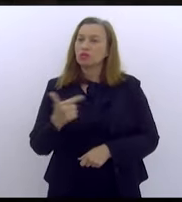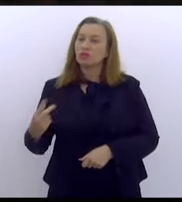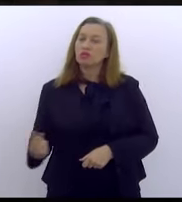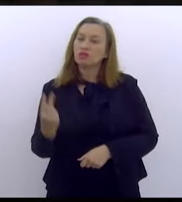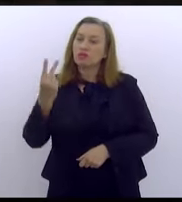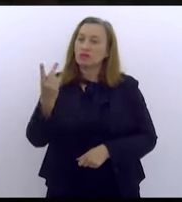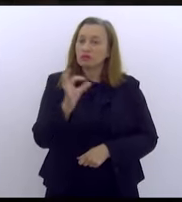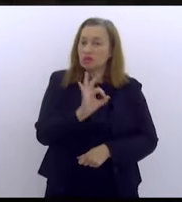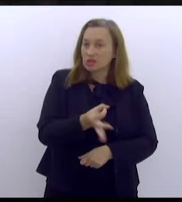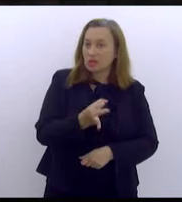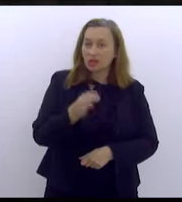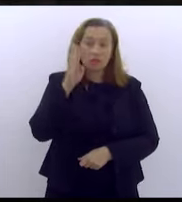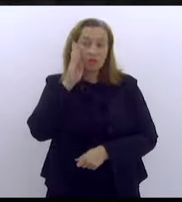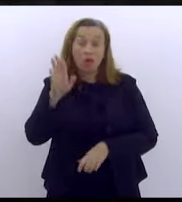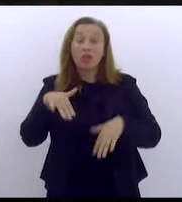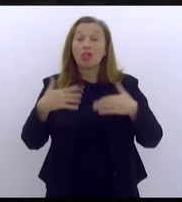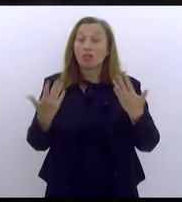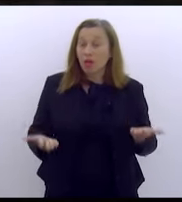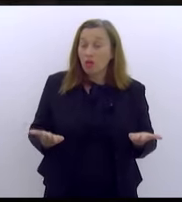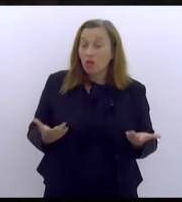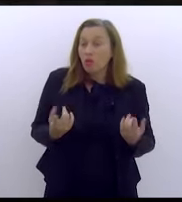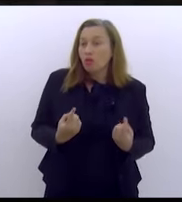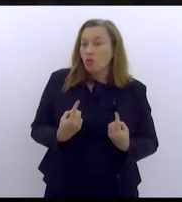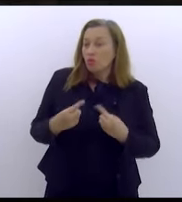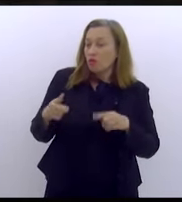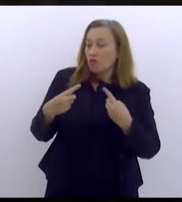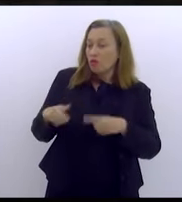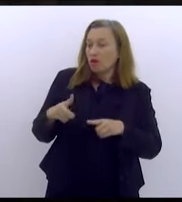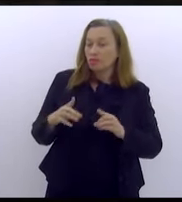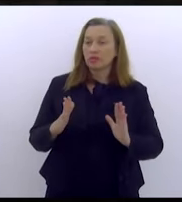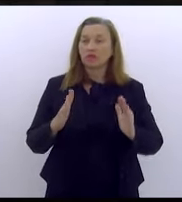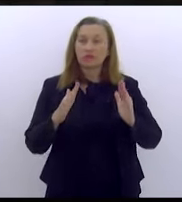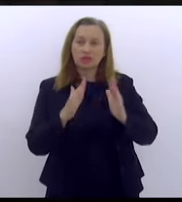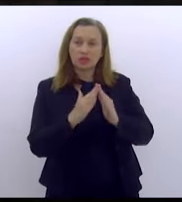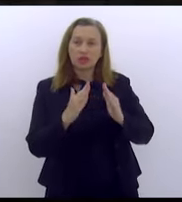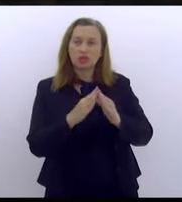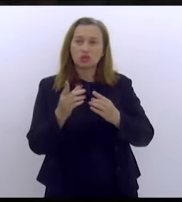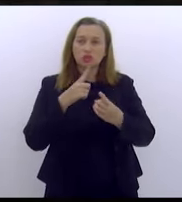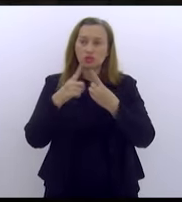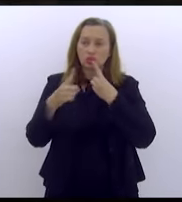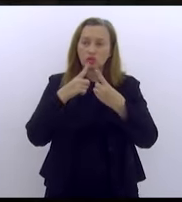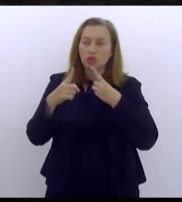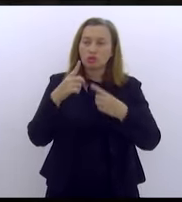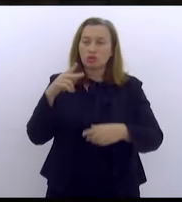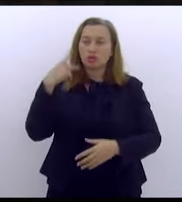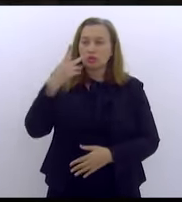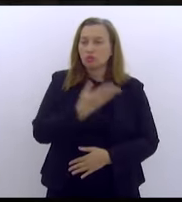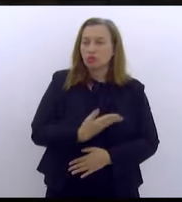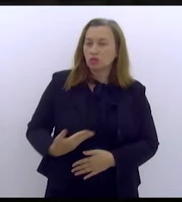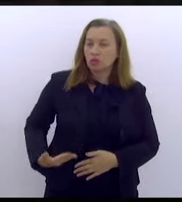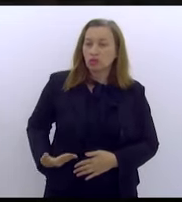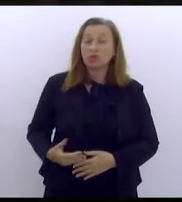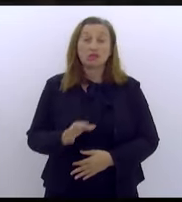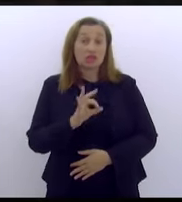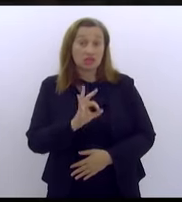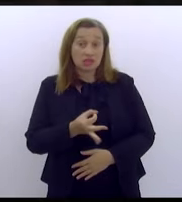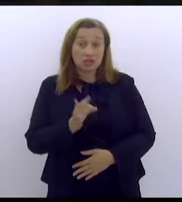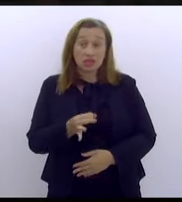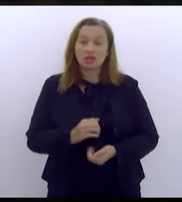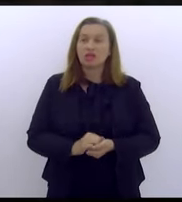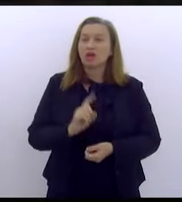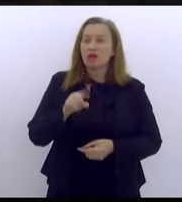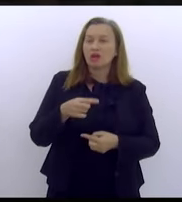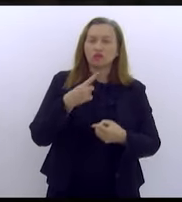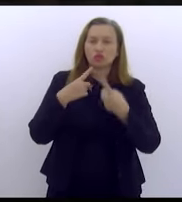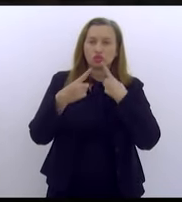necessária e tão fundamental. Então, provocamos essa casa para debate sobre políticas públicas. É claro que é um